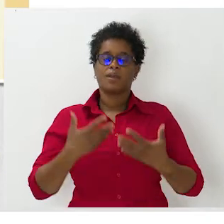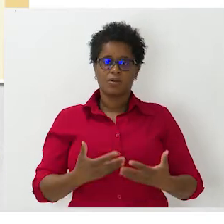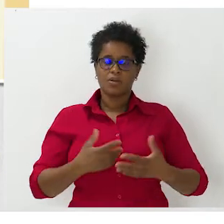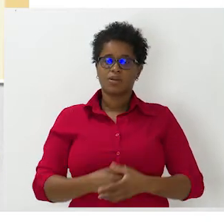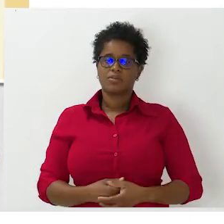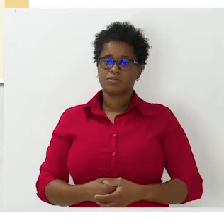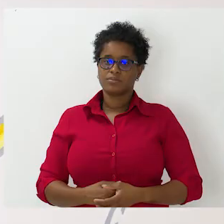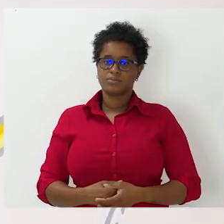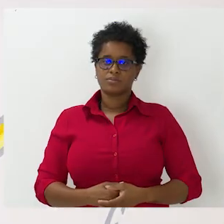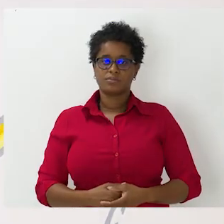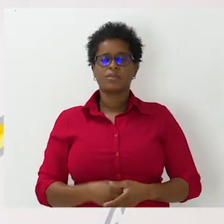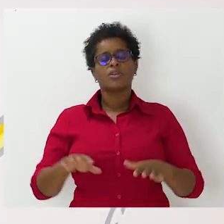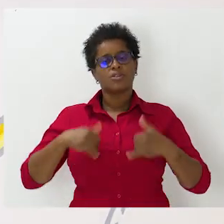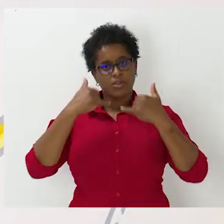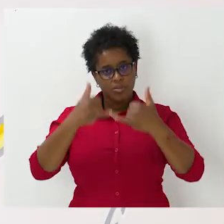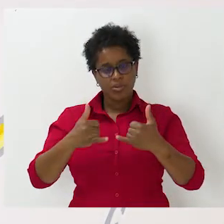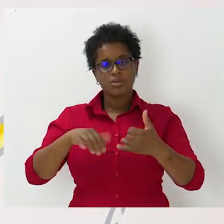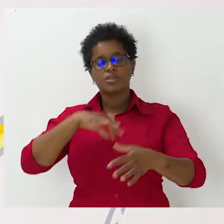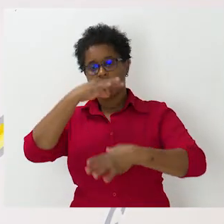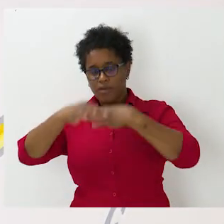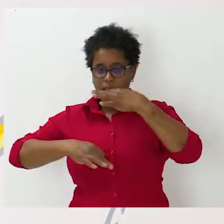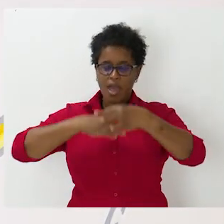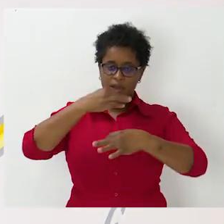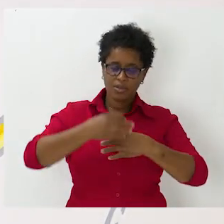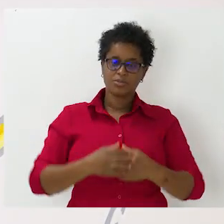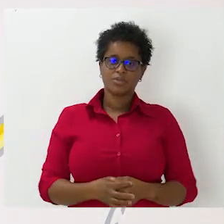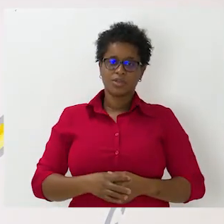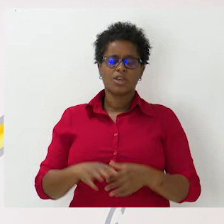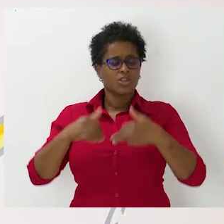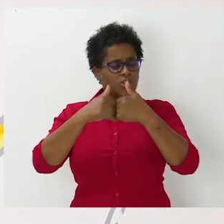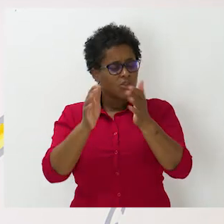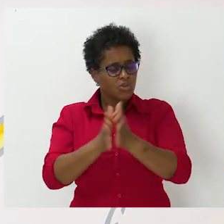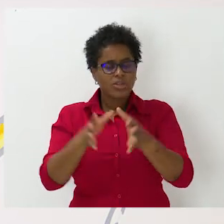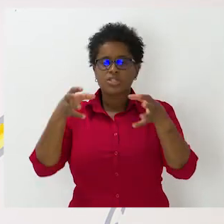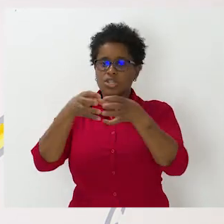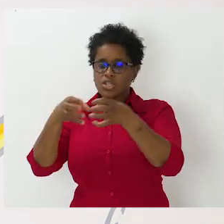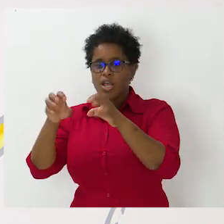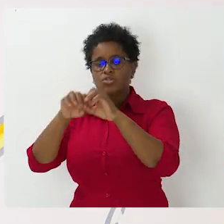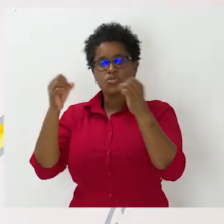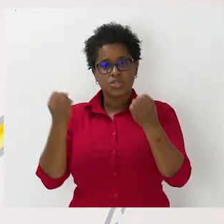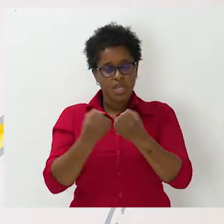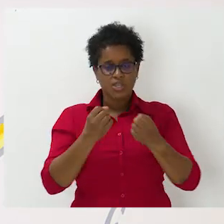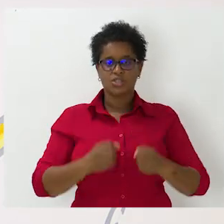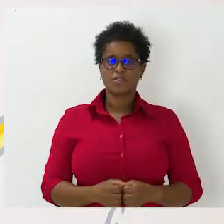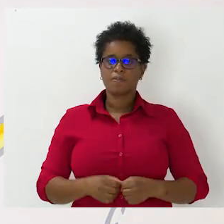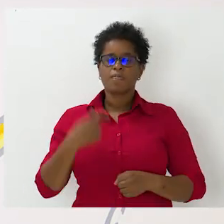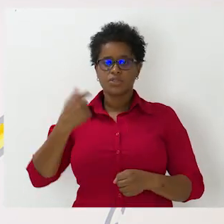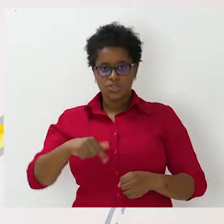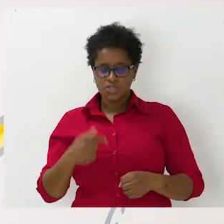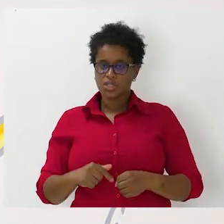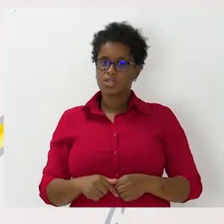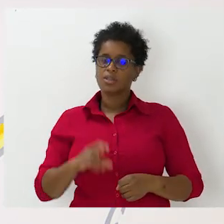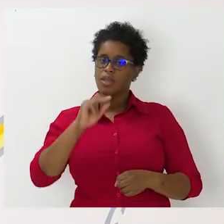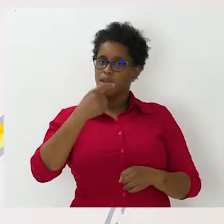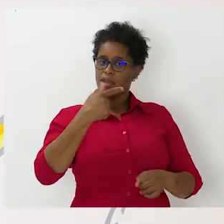Agora, depois de falarmos de todas as classes sociais existentes